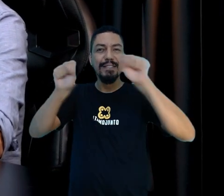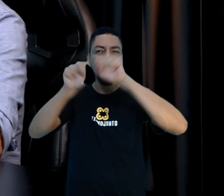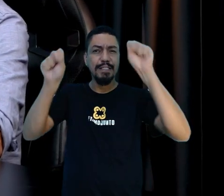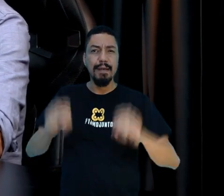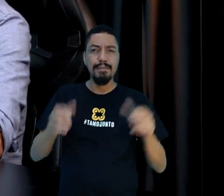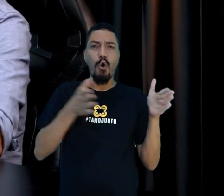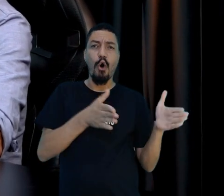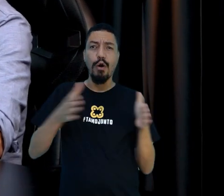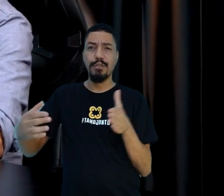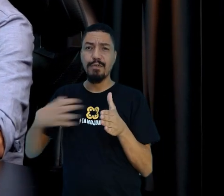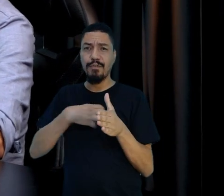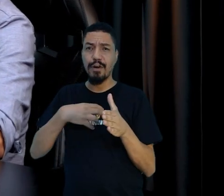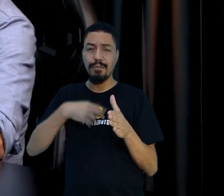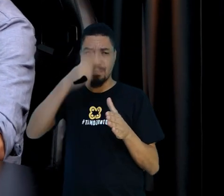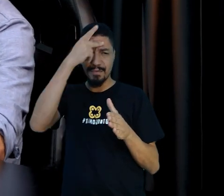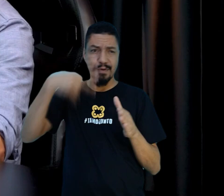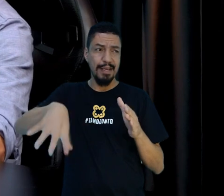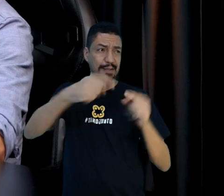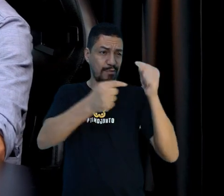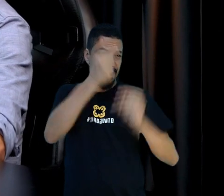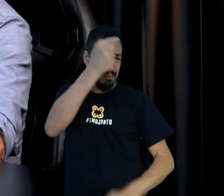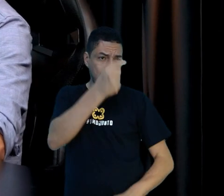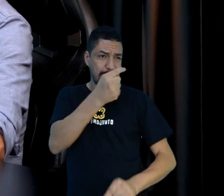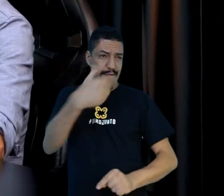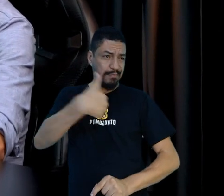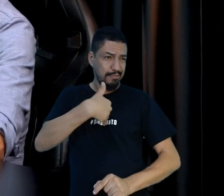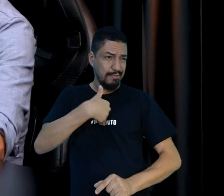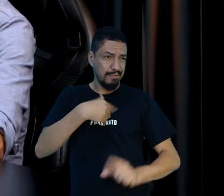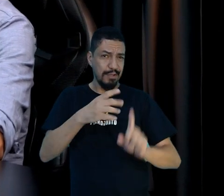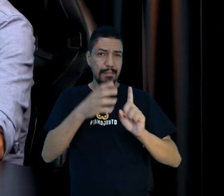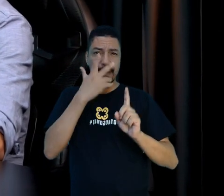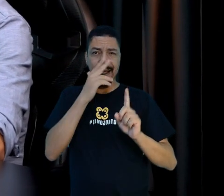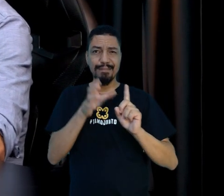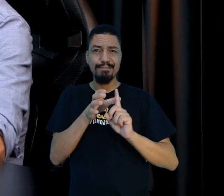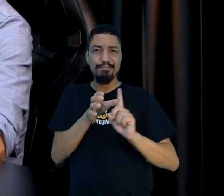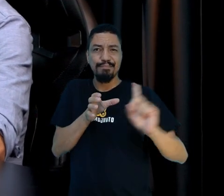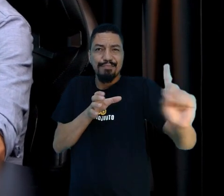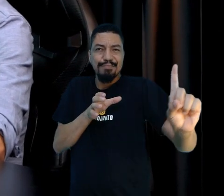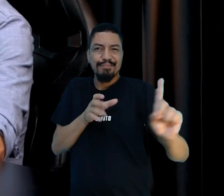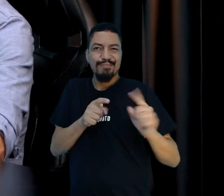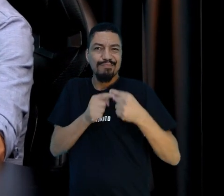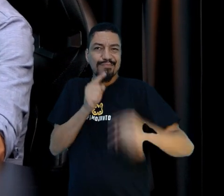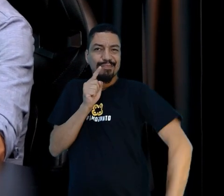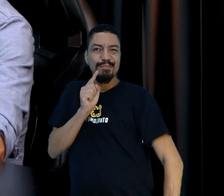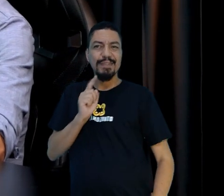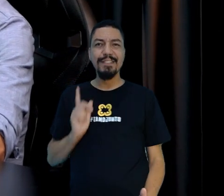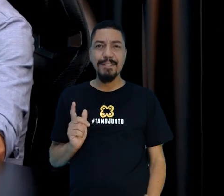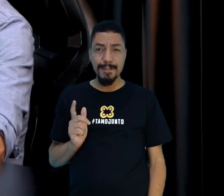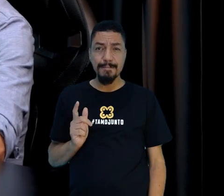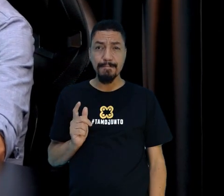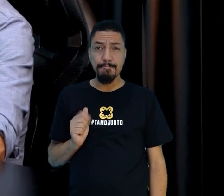se organiza de uma forma que exclui pessoas, né, que divergem dessa norma.